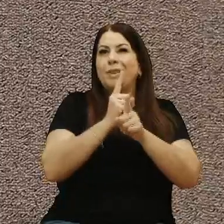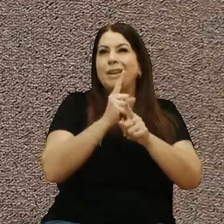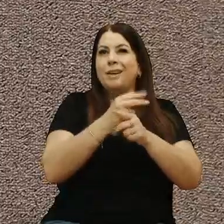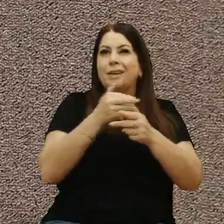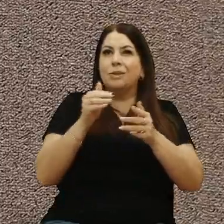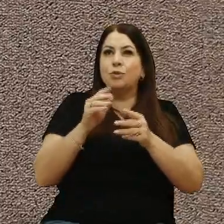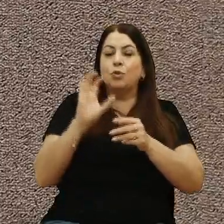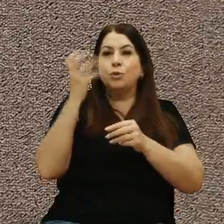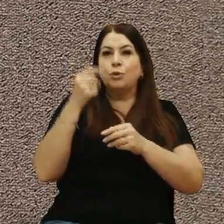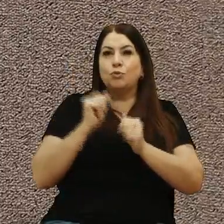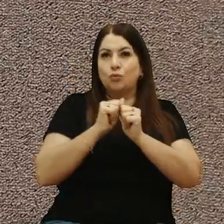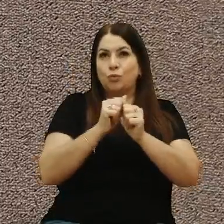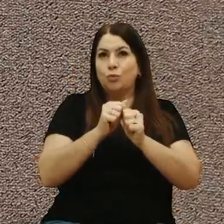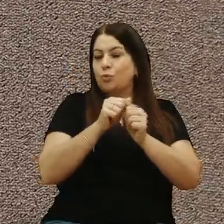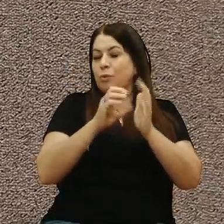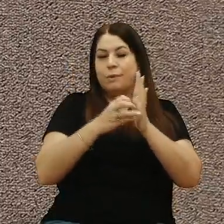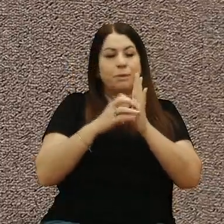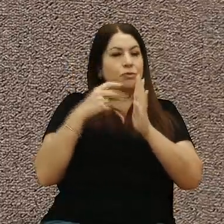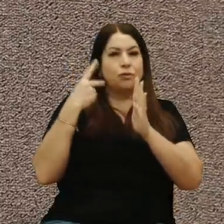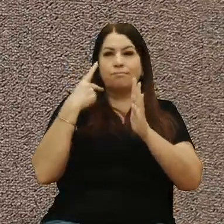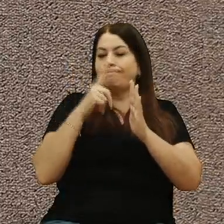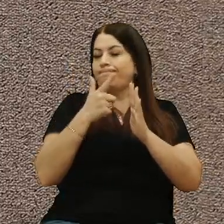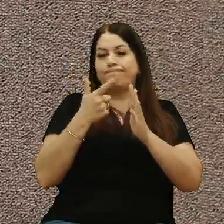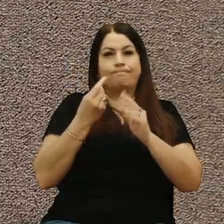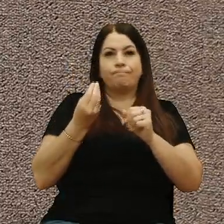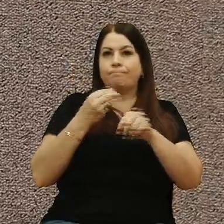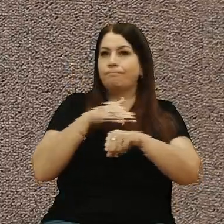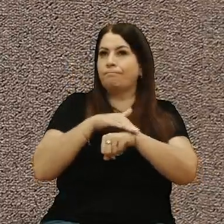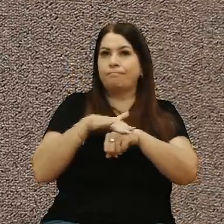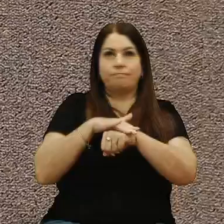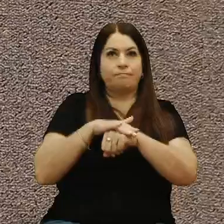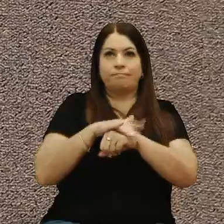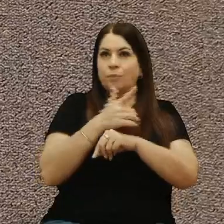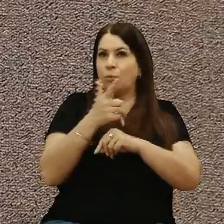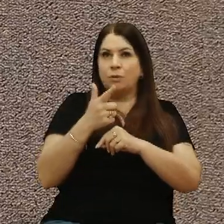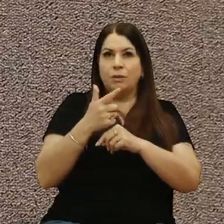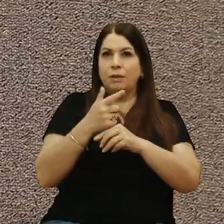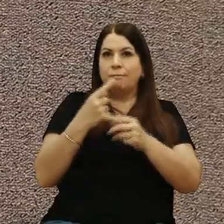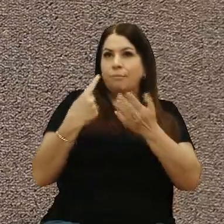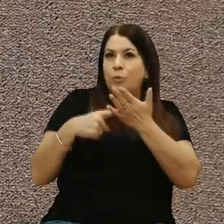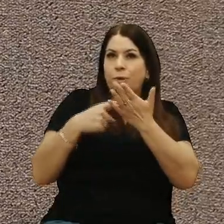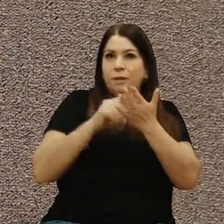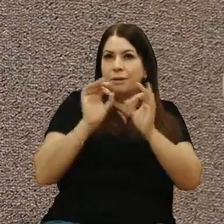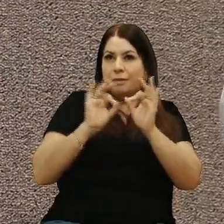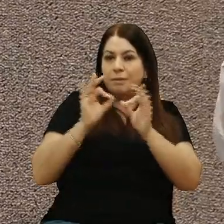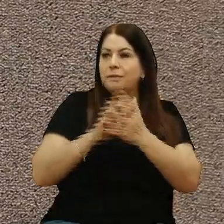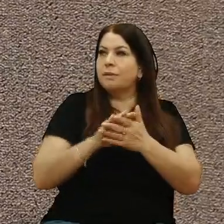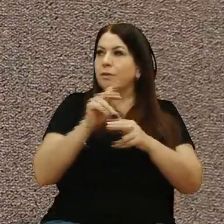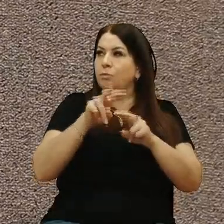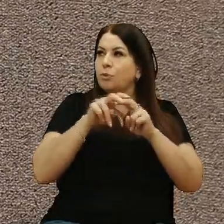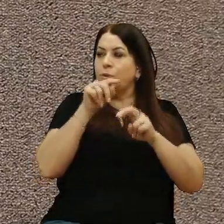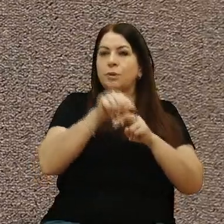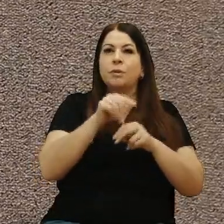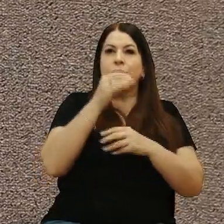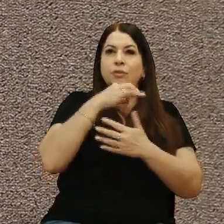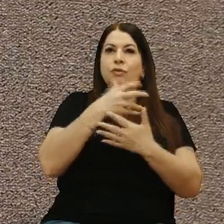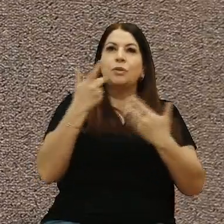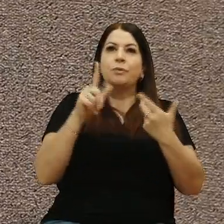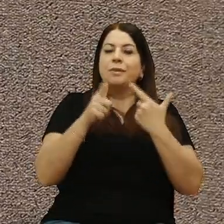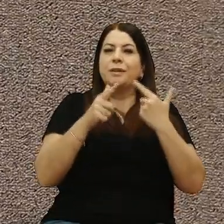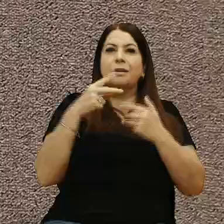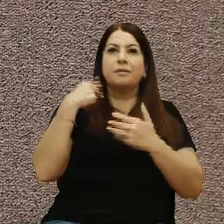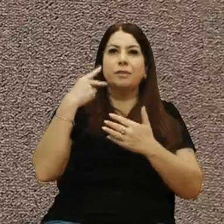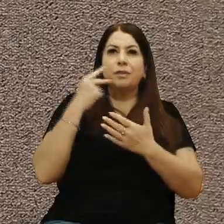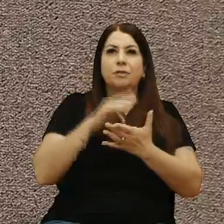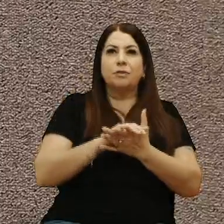juntos. Com esse partido aí, não existe conversa, não existe tratativa. E por isso que aqui em Caxias não se tem